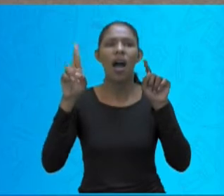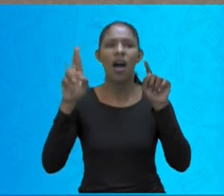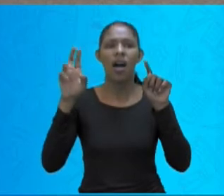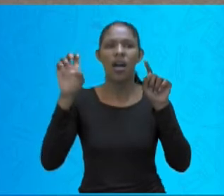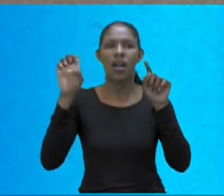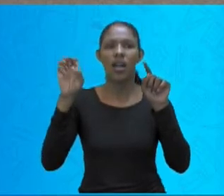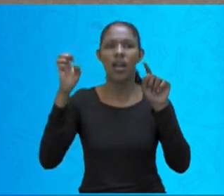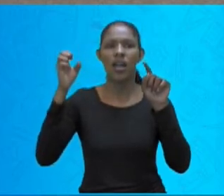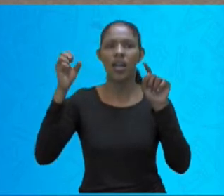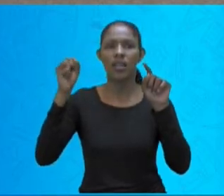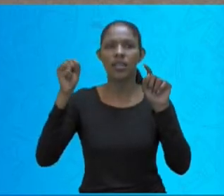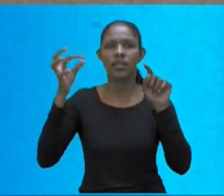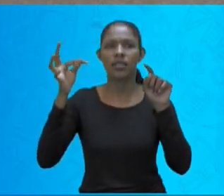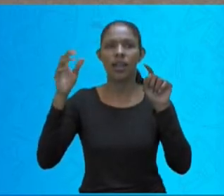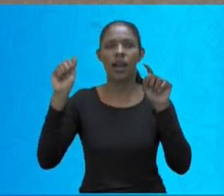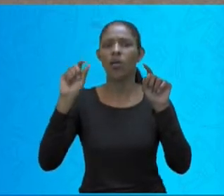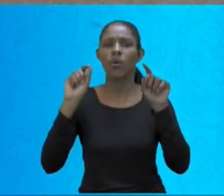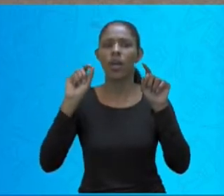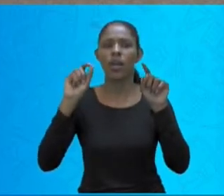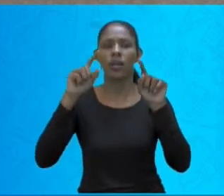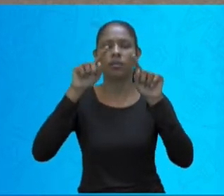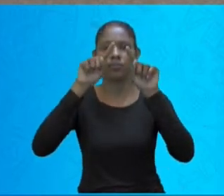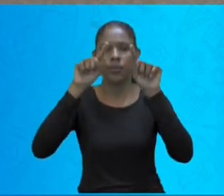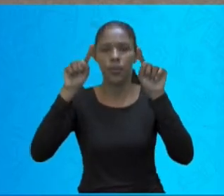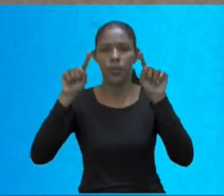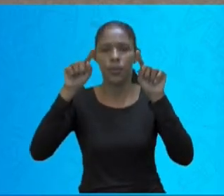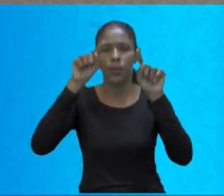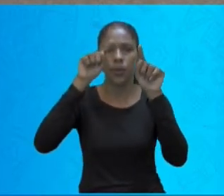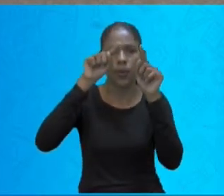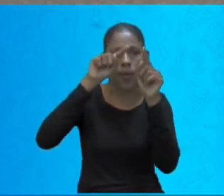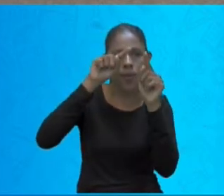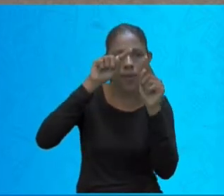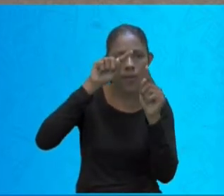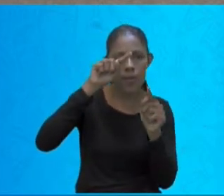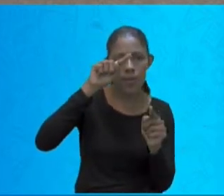A resposta vai ser a A, mas como que eu encontrei essa resposta?